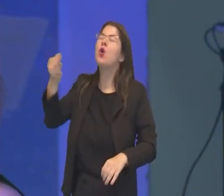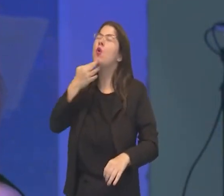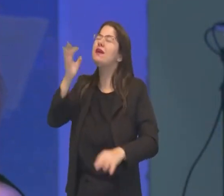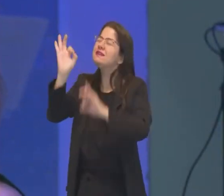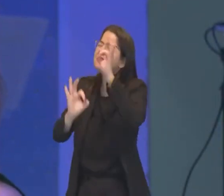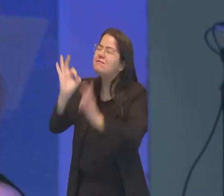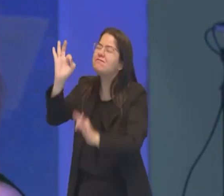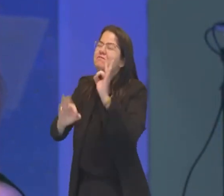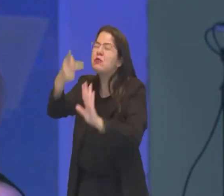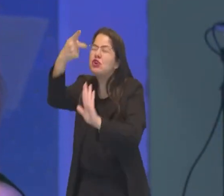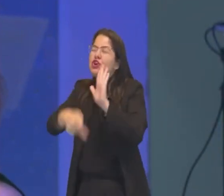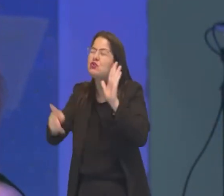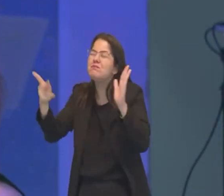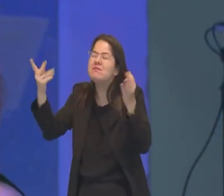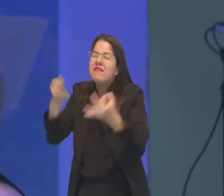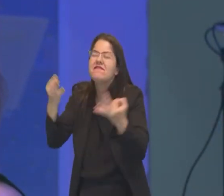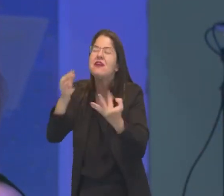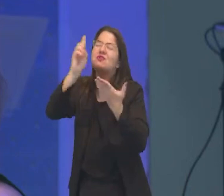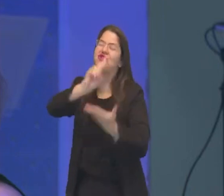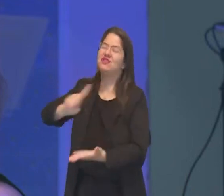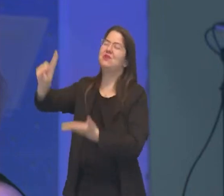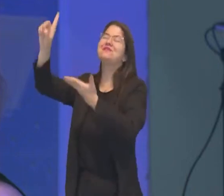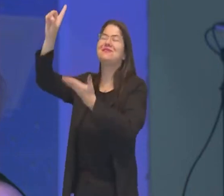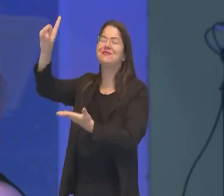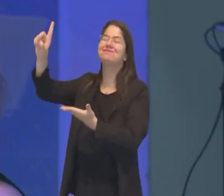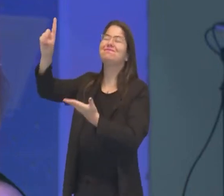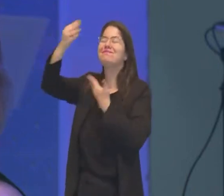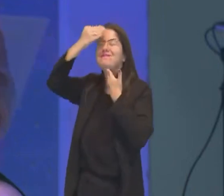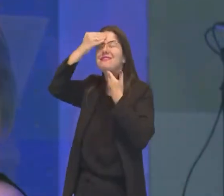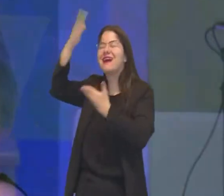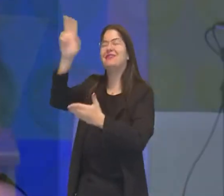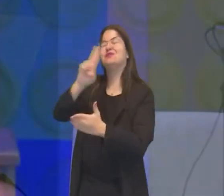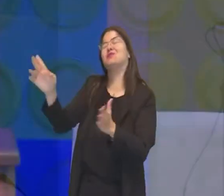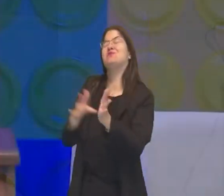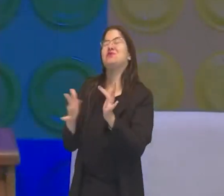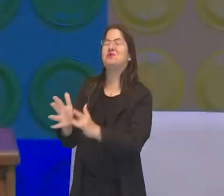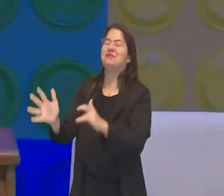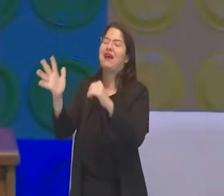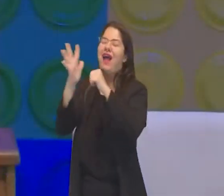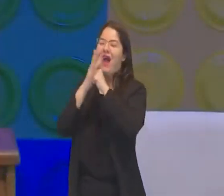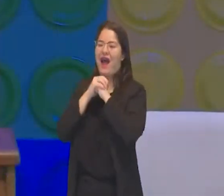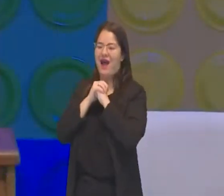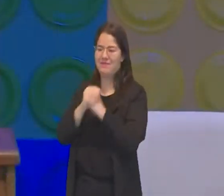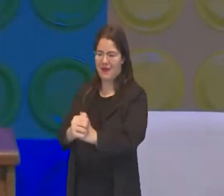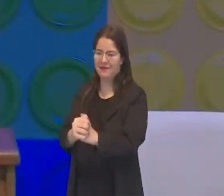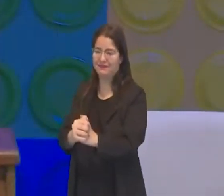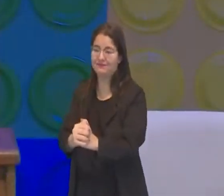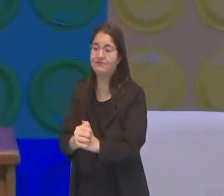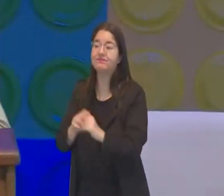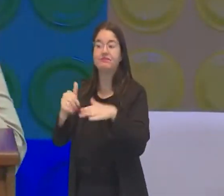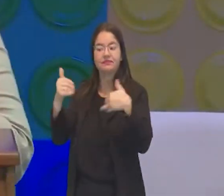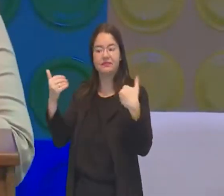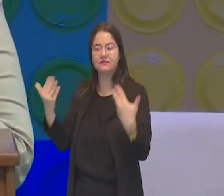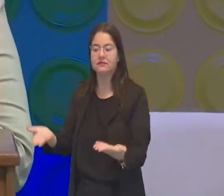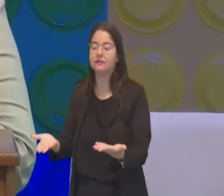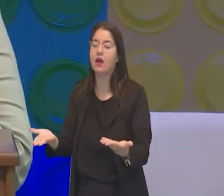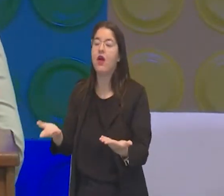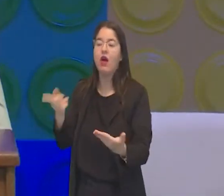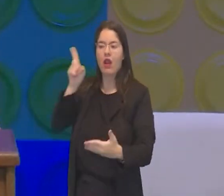salvador. Isso nós te pedimos em nome de Jesus, amém. Muito bem, lá